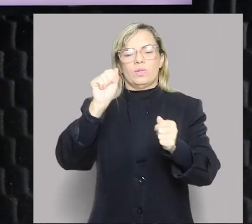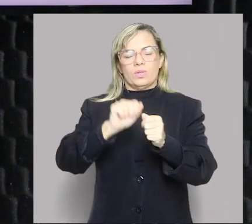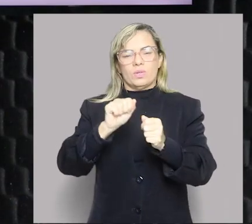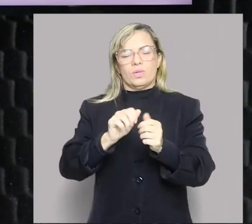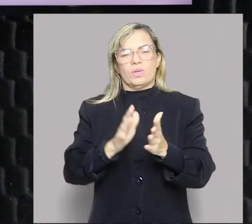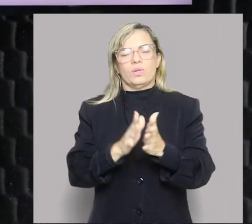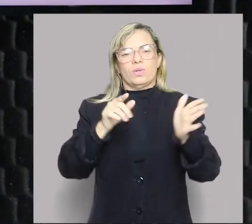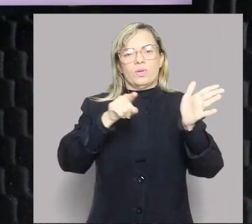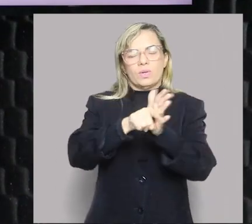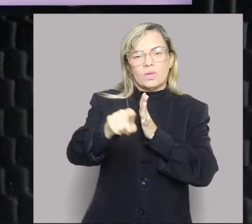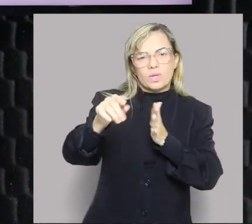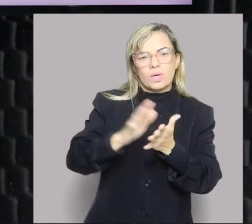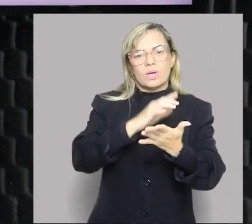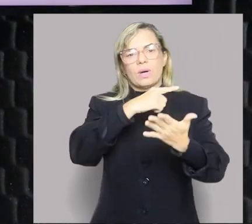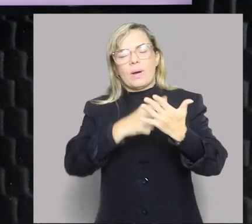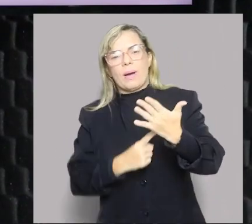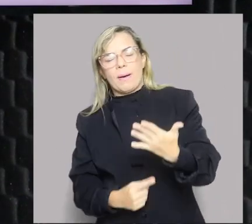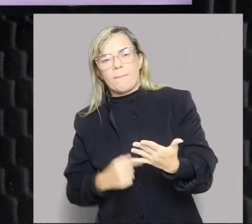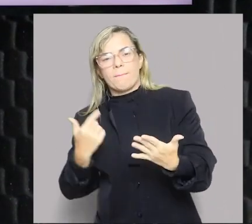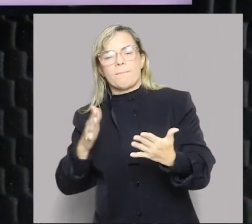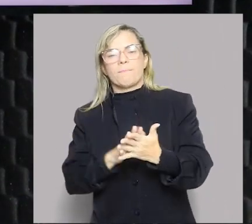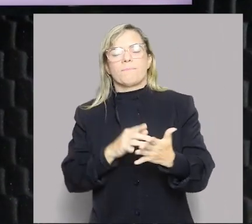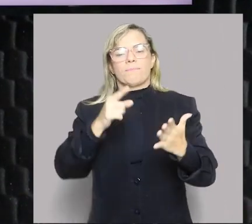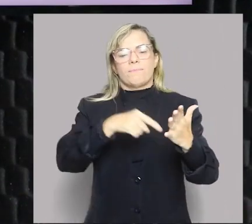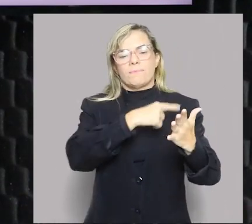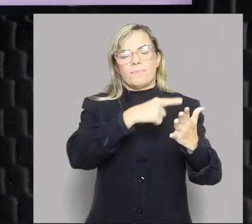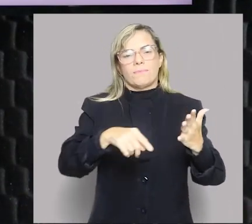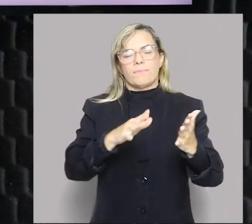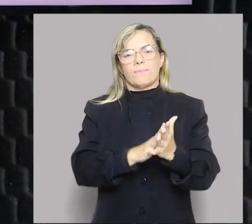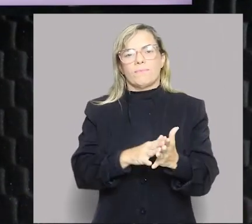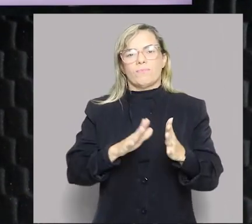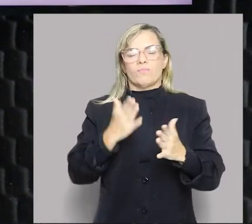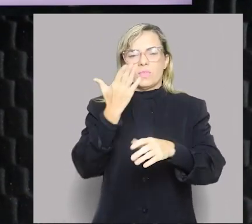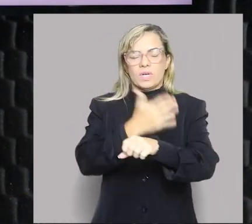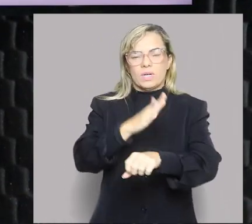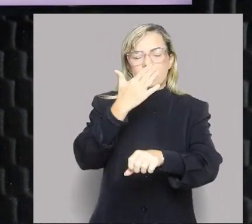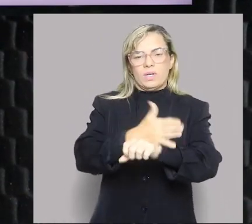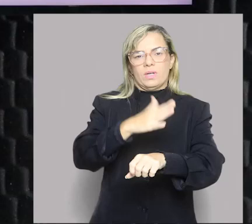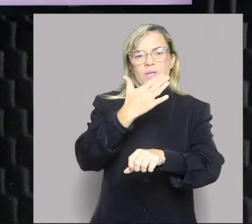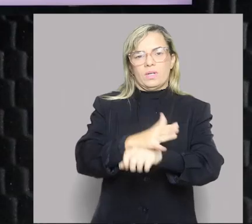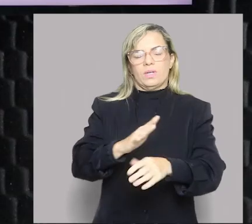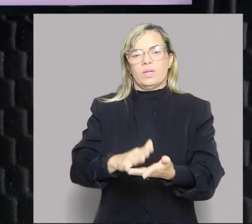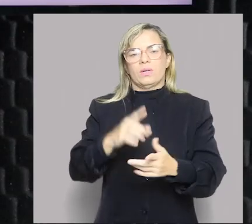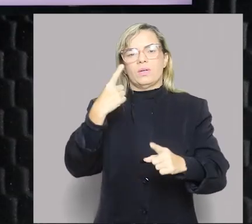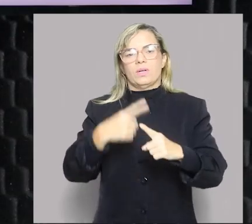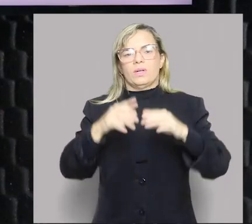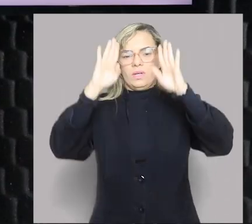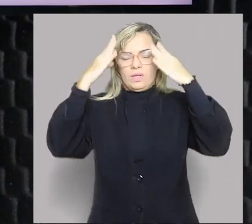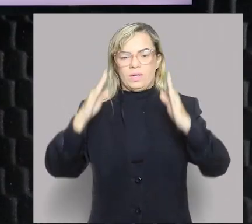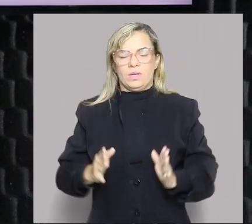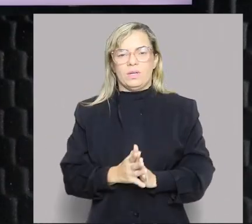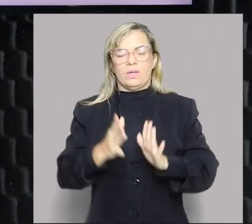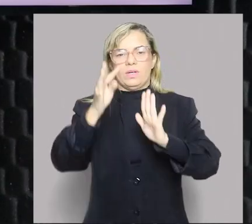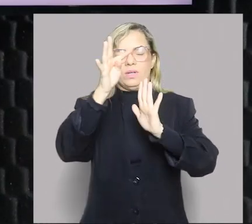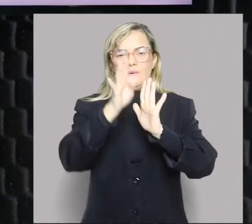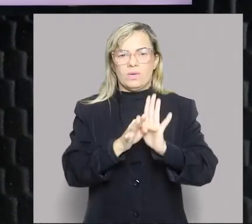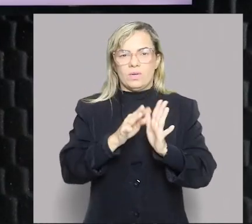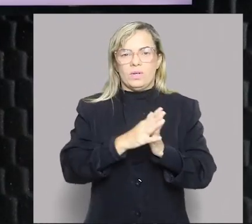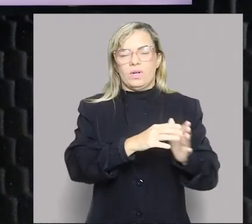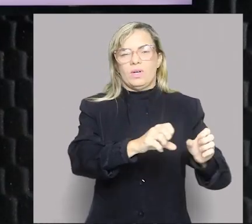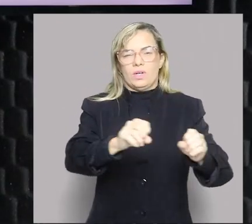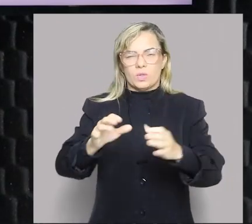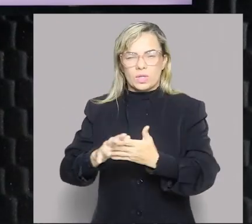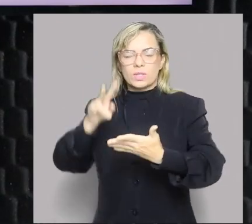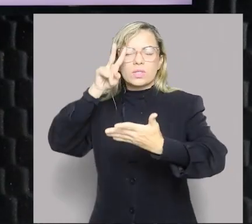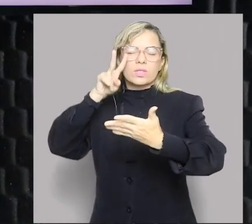as questões que estão na apostila, as questões gabaritadas, treinem, porque análise de texto é educação de